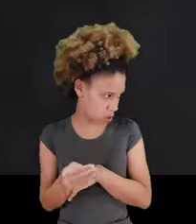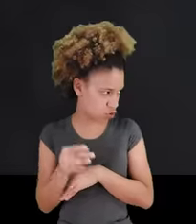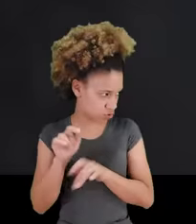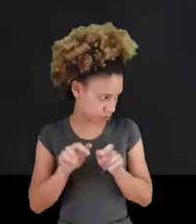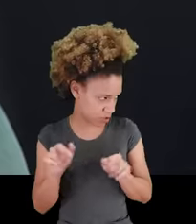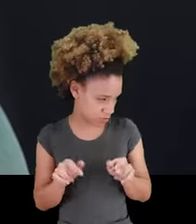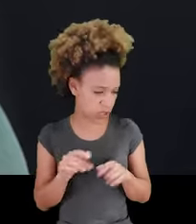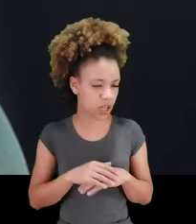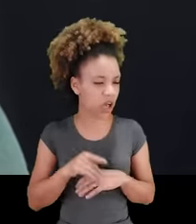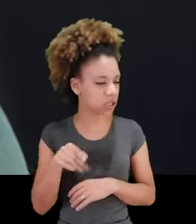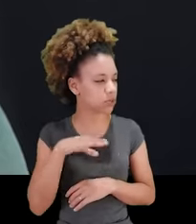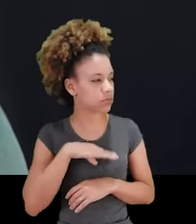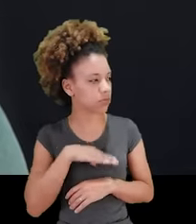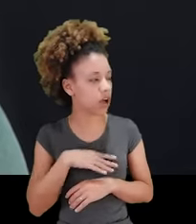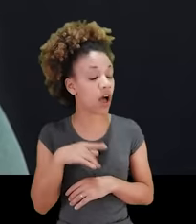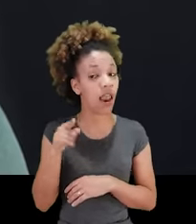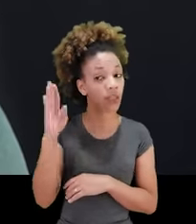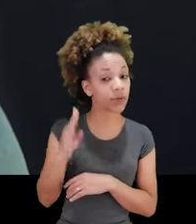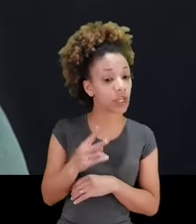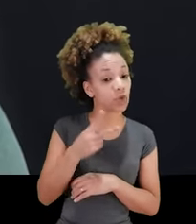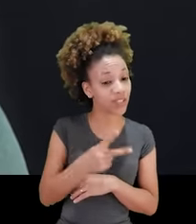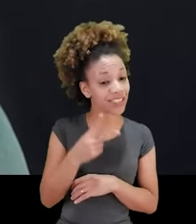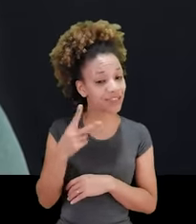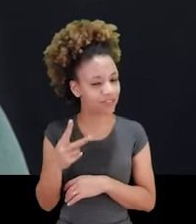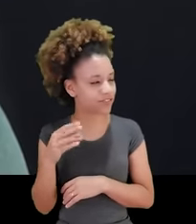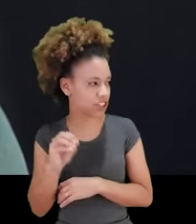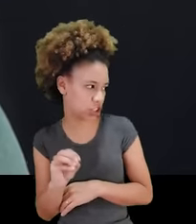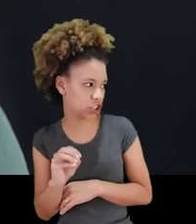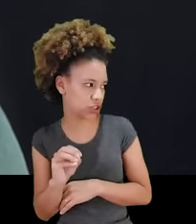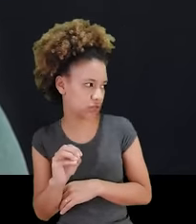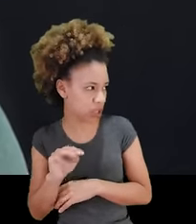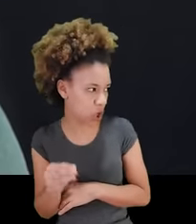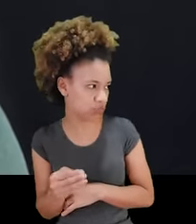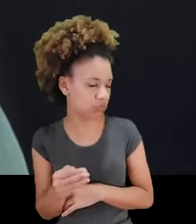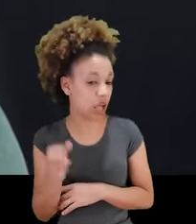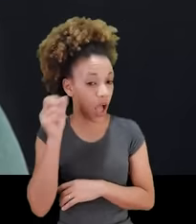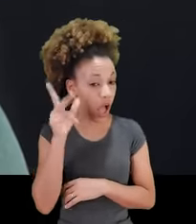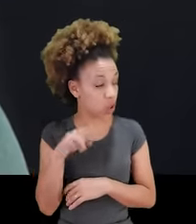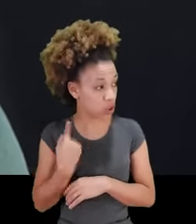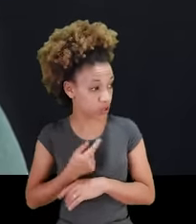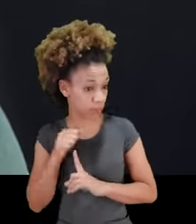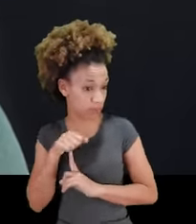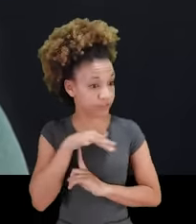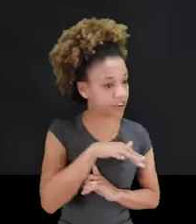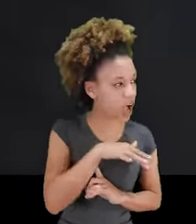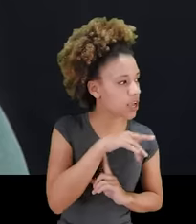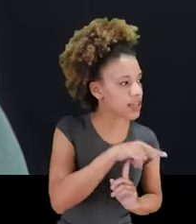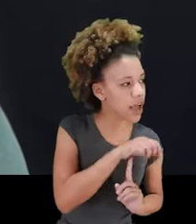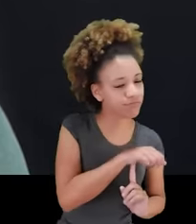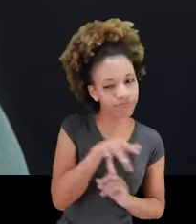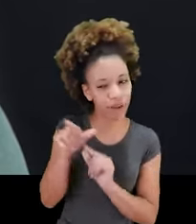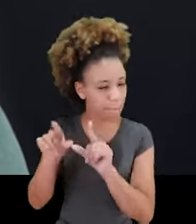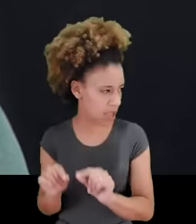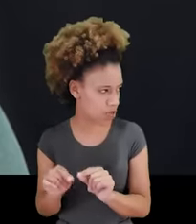pessoas, de habitantes aqui em Portugal. O Brasil são 220 milhões. Inevitavelmente a nossa cultura vai chegar mais para vocês do que a cultura de vocês. Sim. Isso